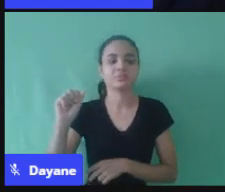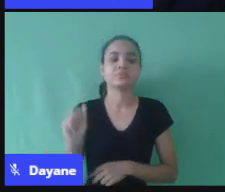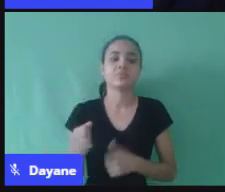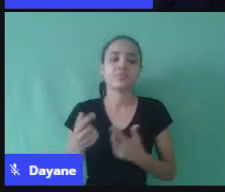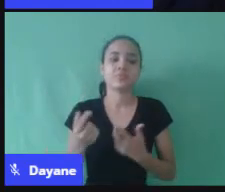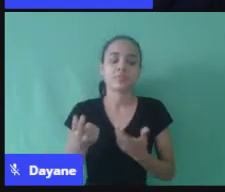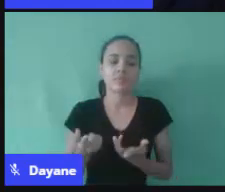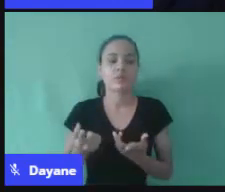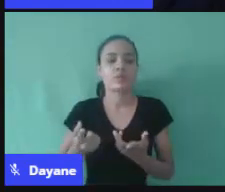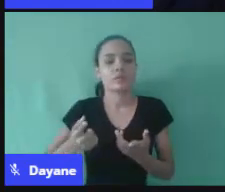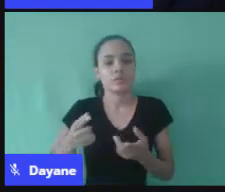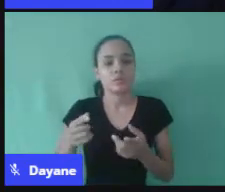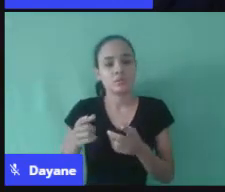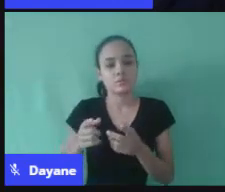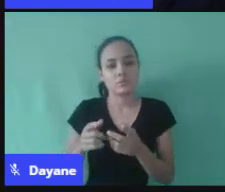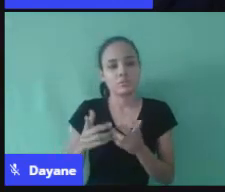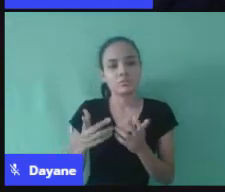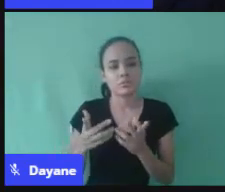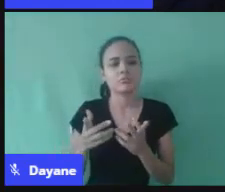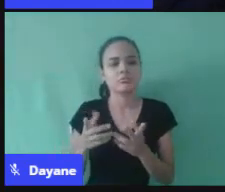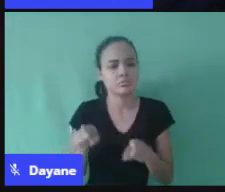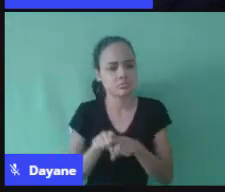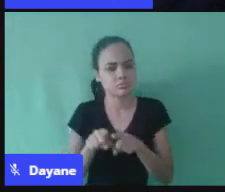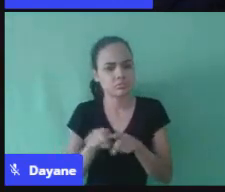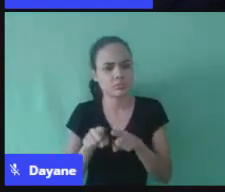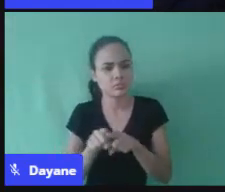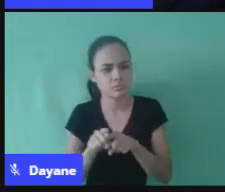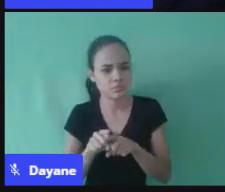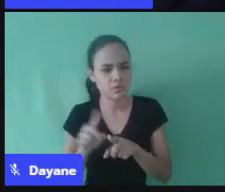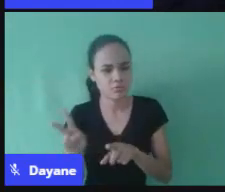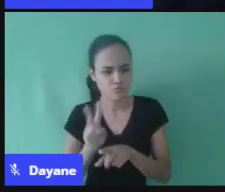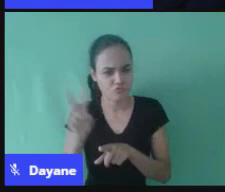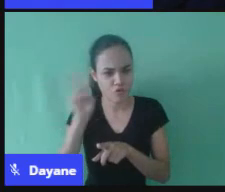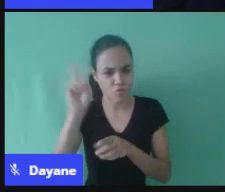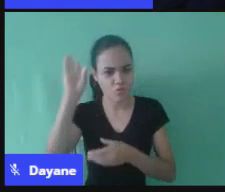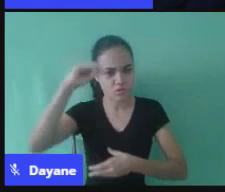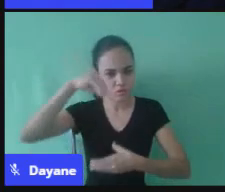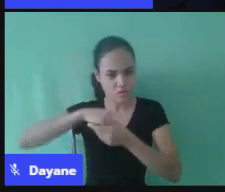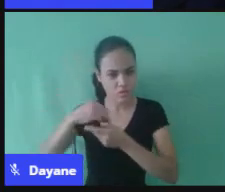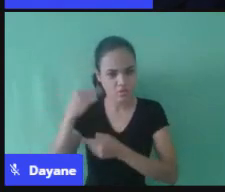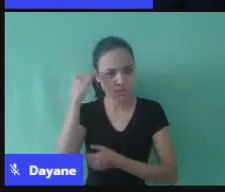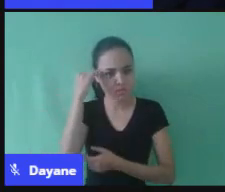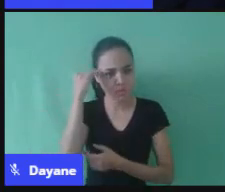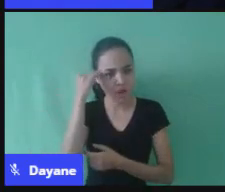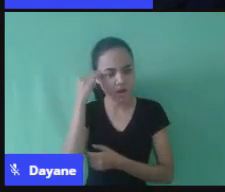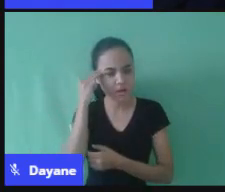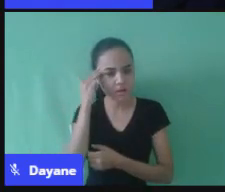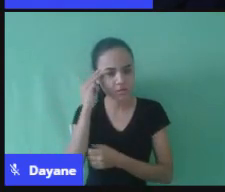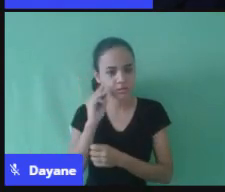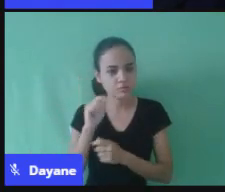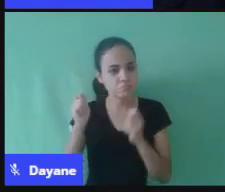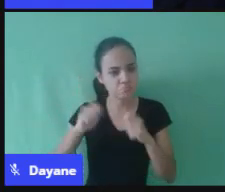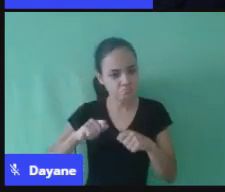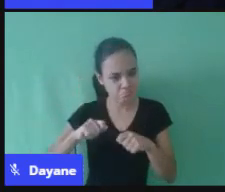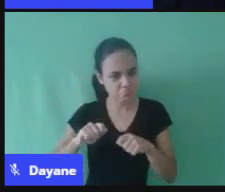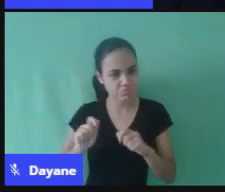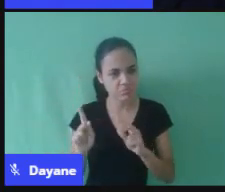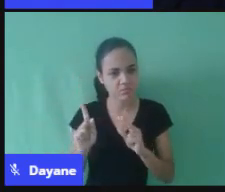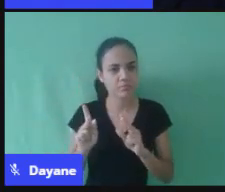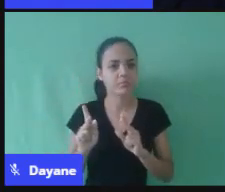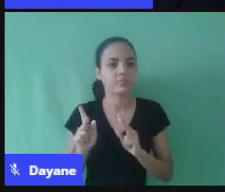da memória? Vamos ver mais adiante se é isso mesmo? Pode passar, por favor.